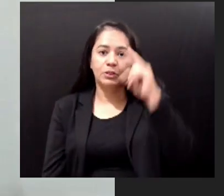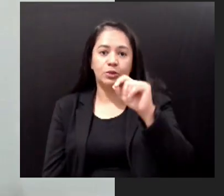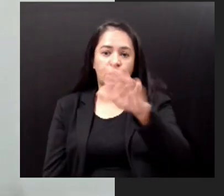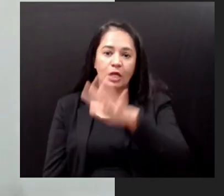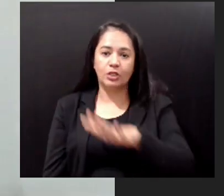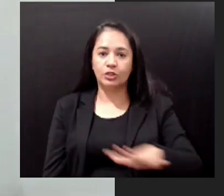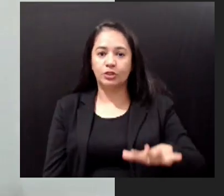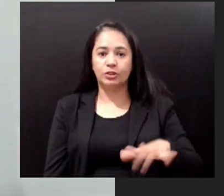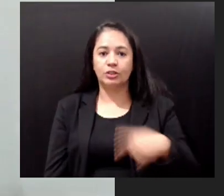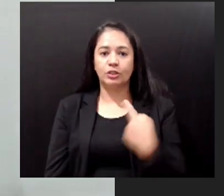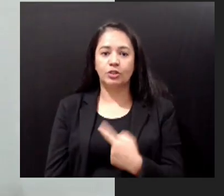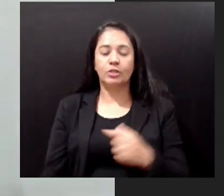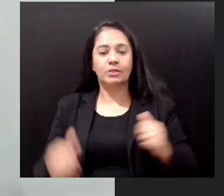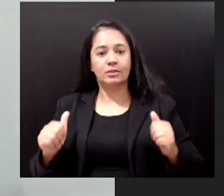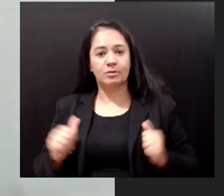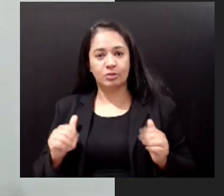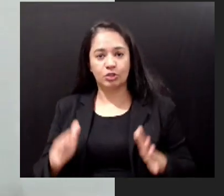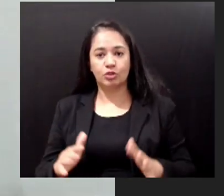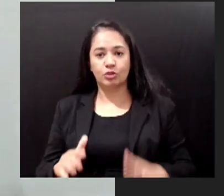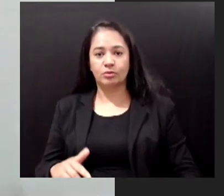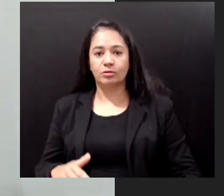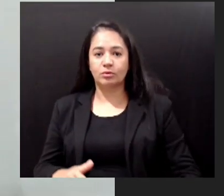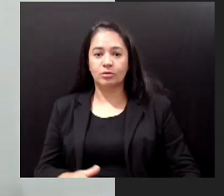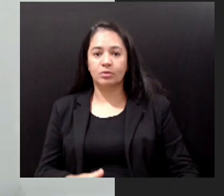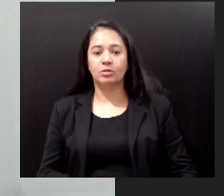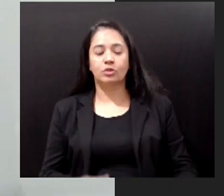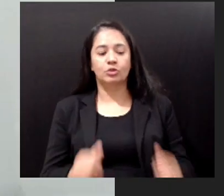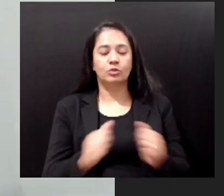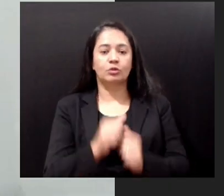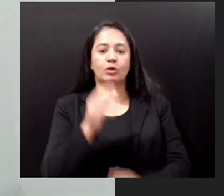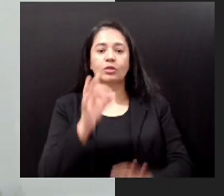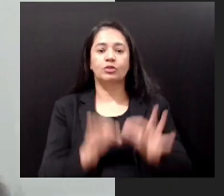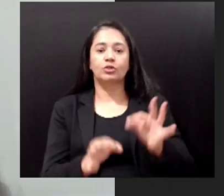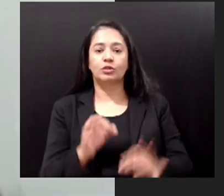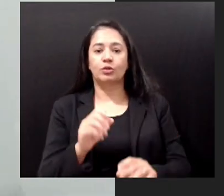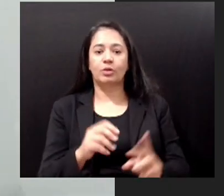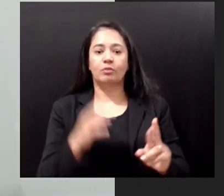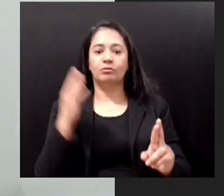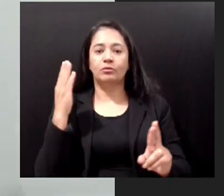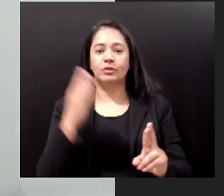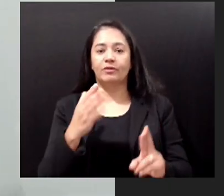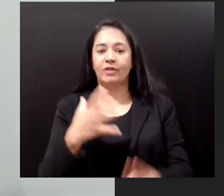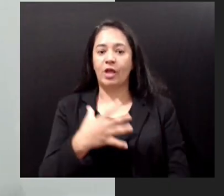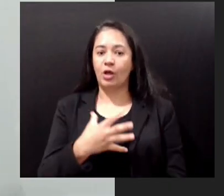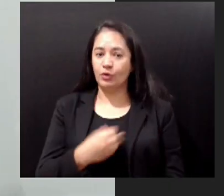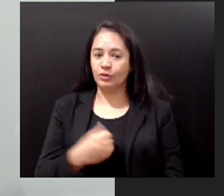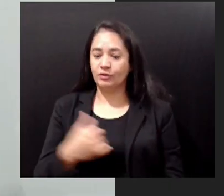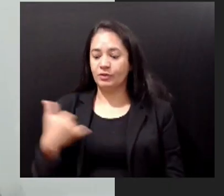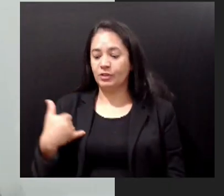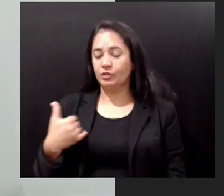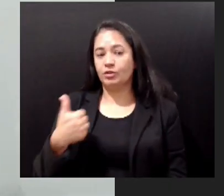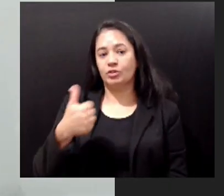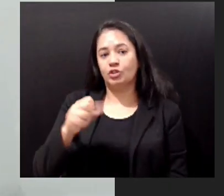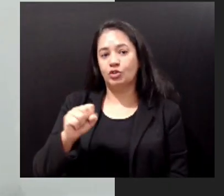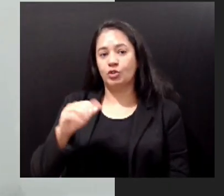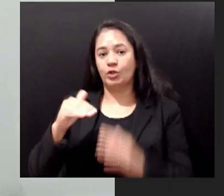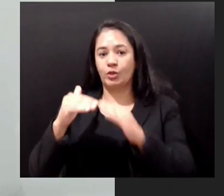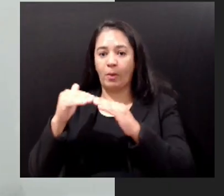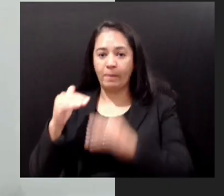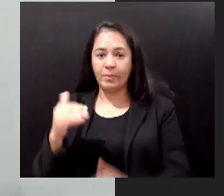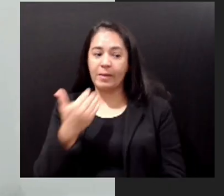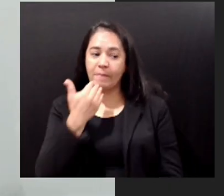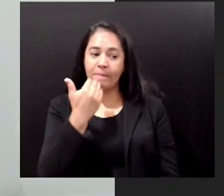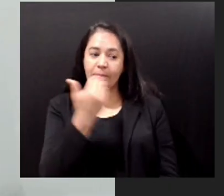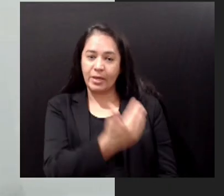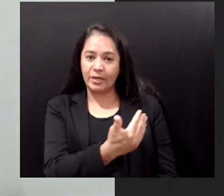nossas ações da justiça são referente aos filhos menores de idade que pedem a pensão